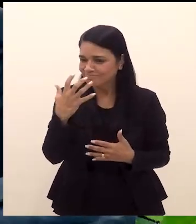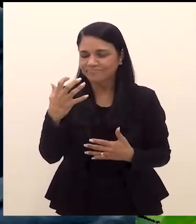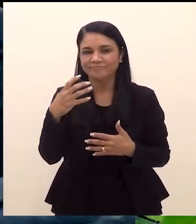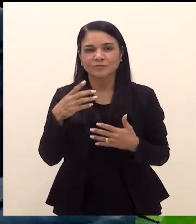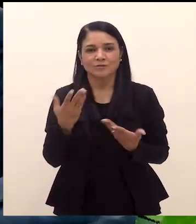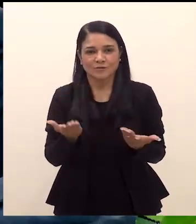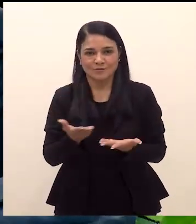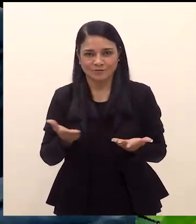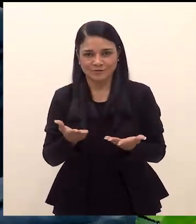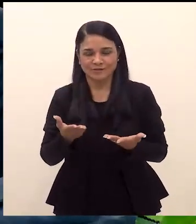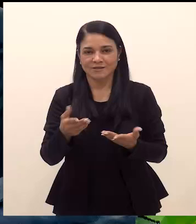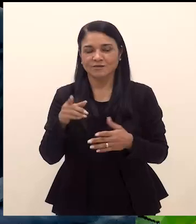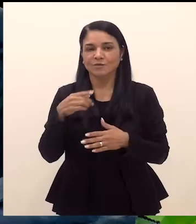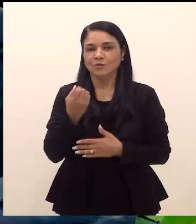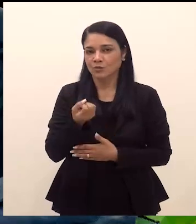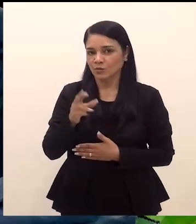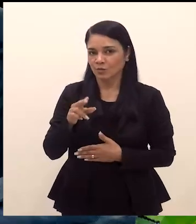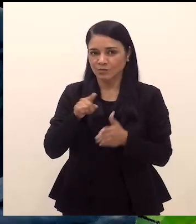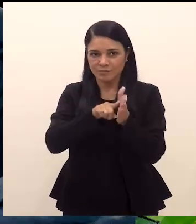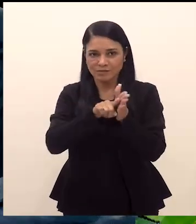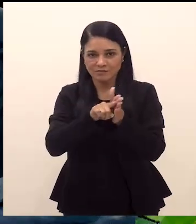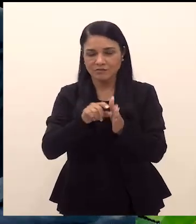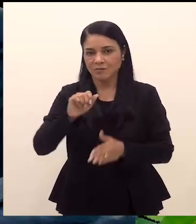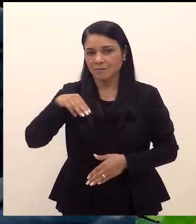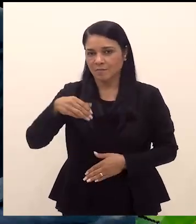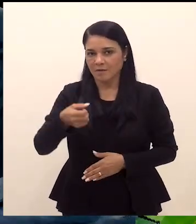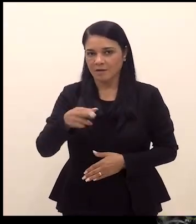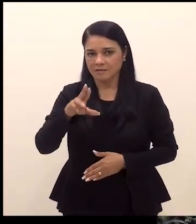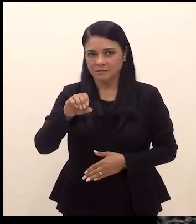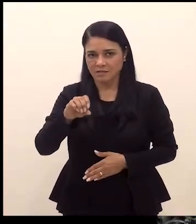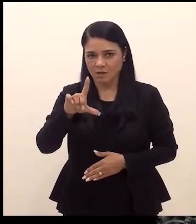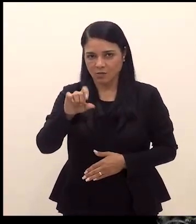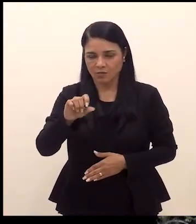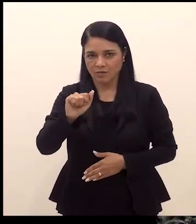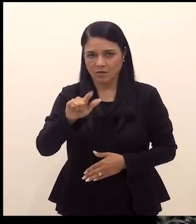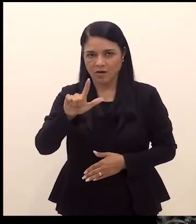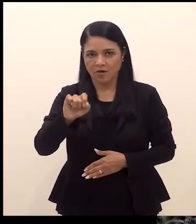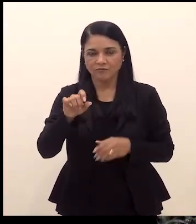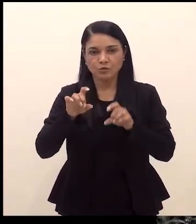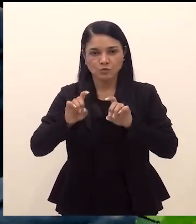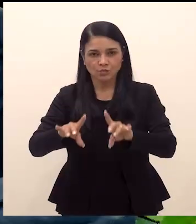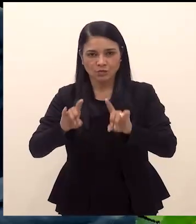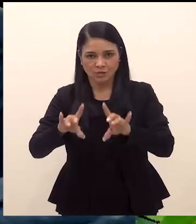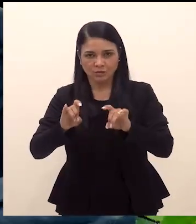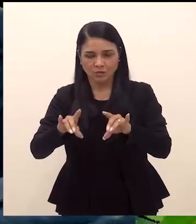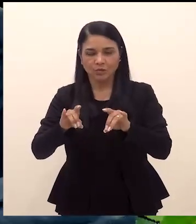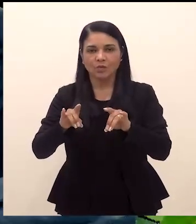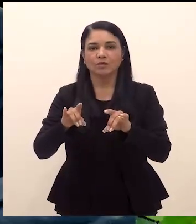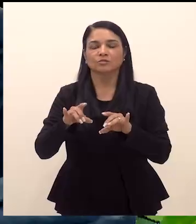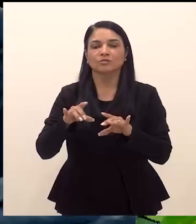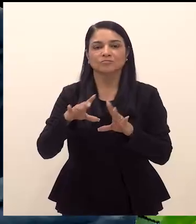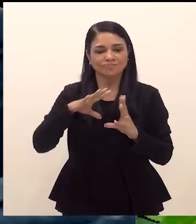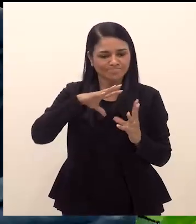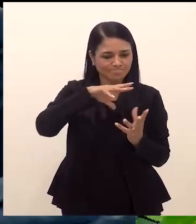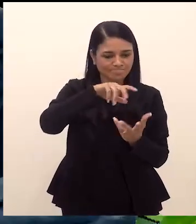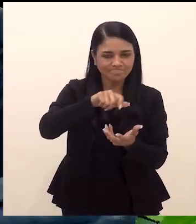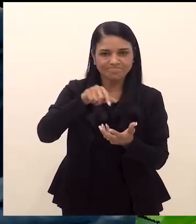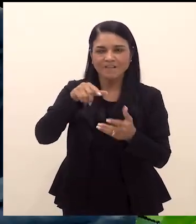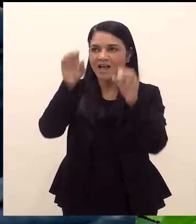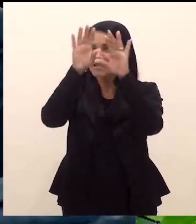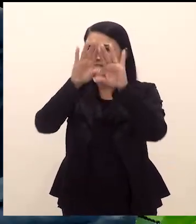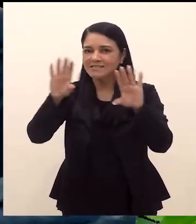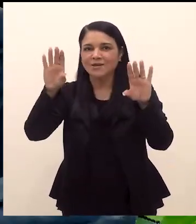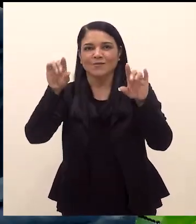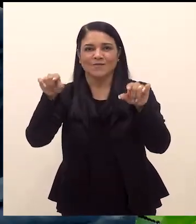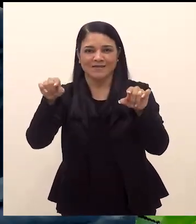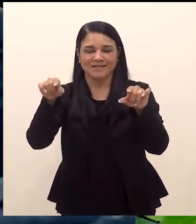encantando. Comigo no estúdio, o doutor e pesquisador em comunicação Marcelo Alves, curador da exposição Subterrâneos a Céu Aberto.